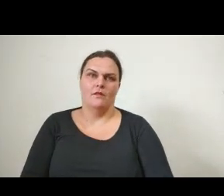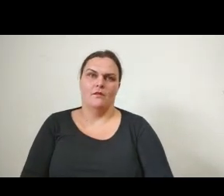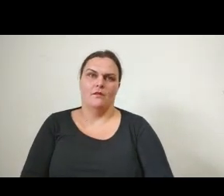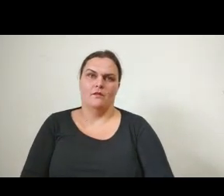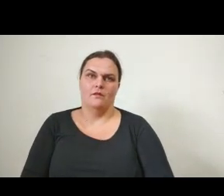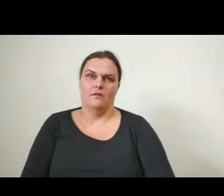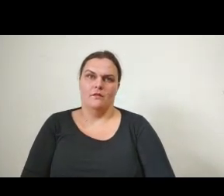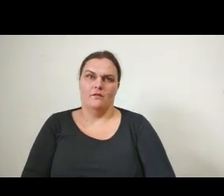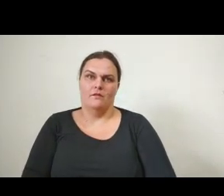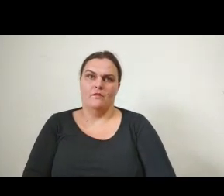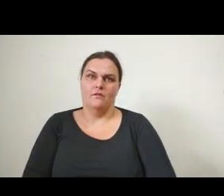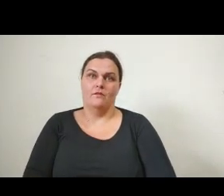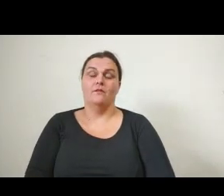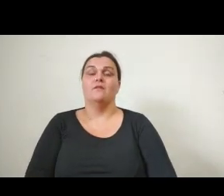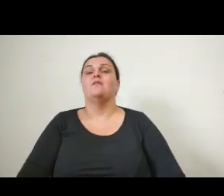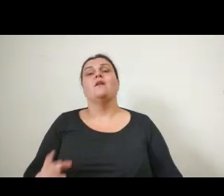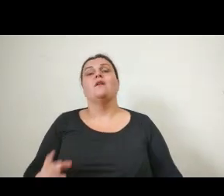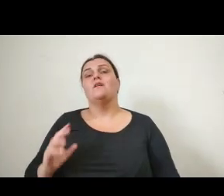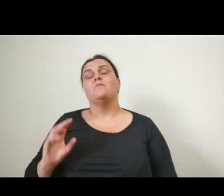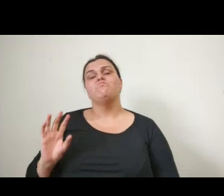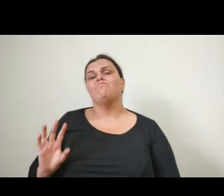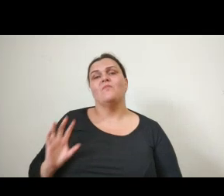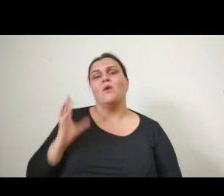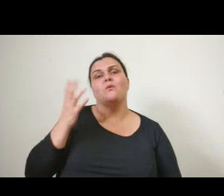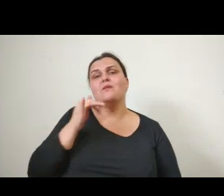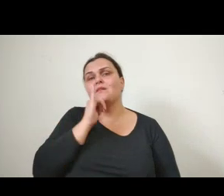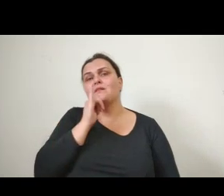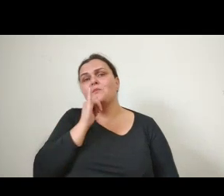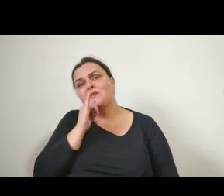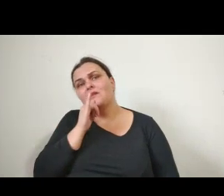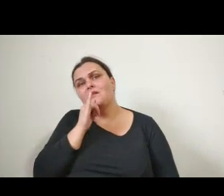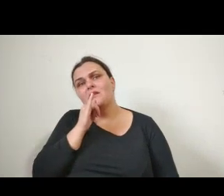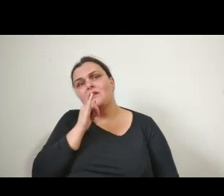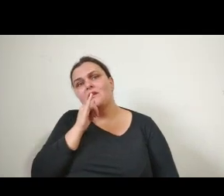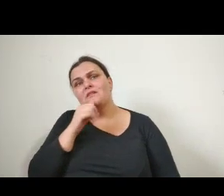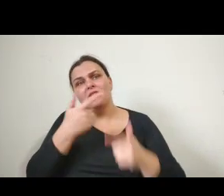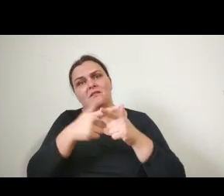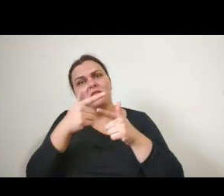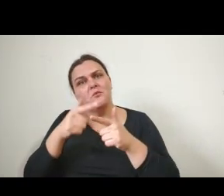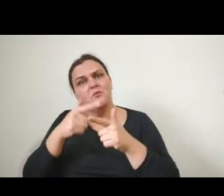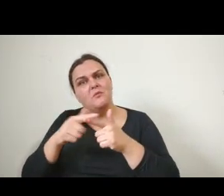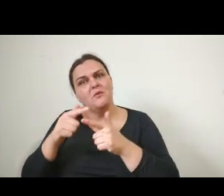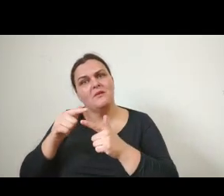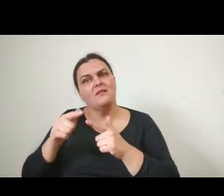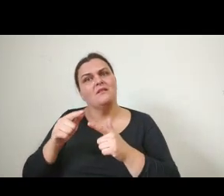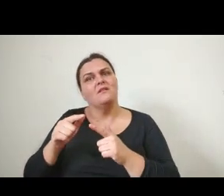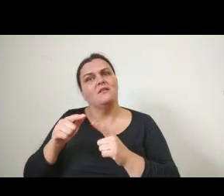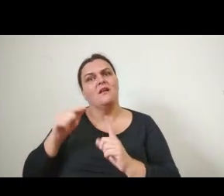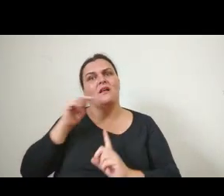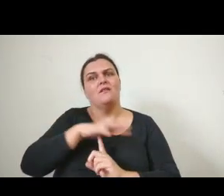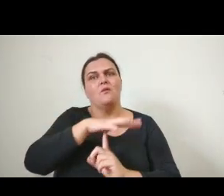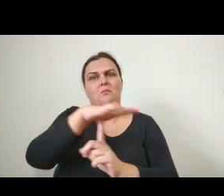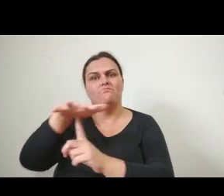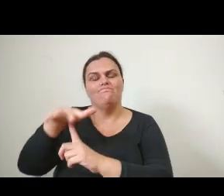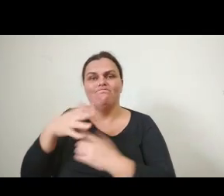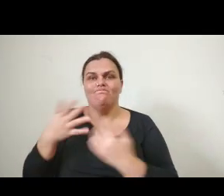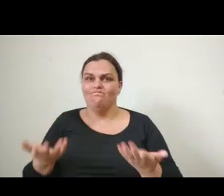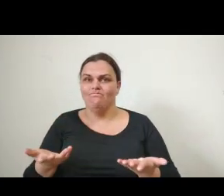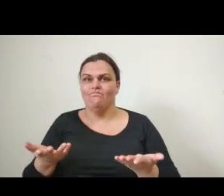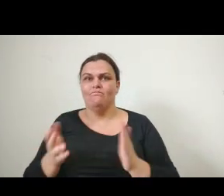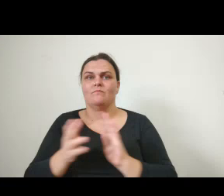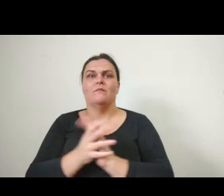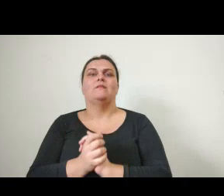E os impactos das mudanças climáticas sobre a biodiversidade. Sem dúvida, vão ser impactos